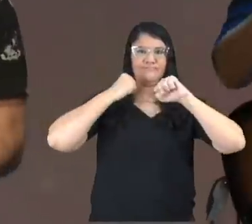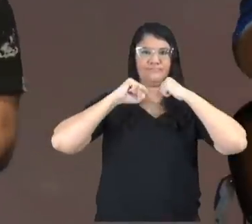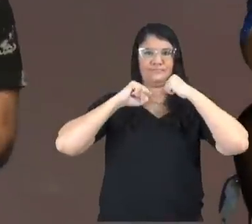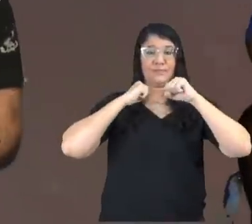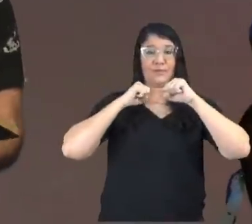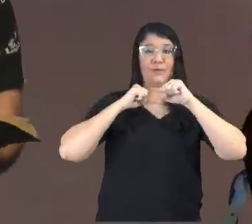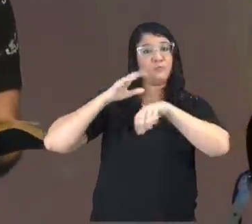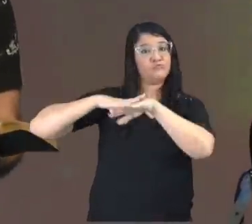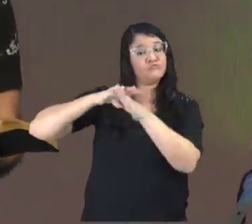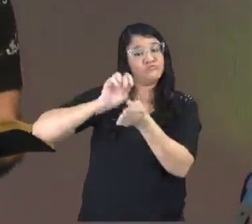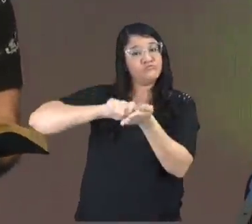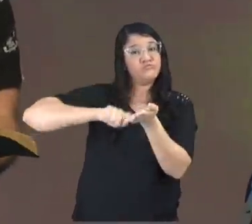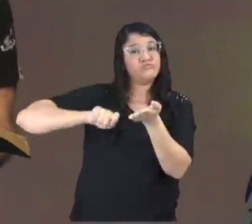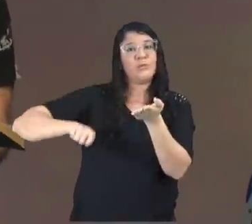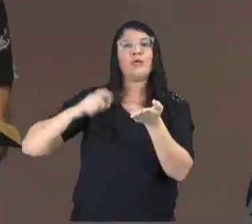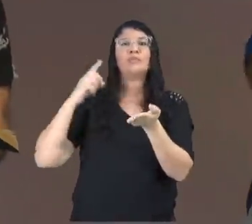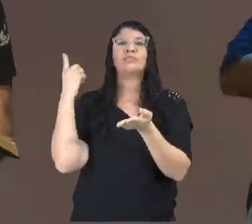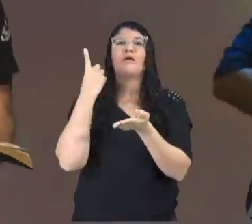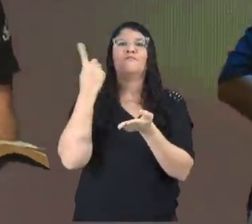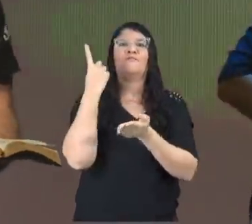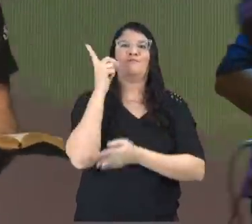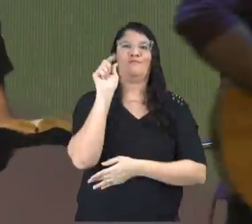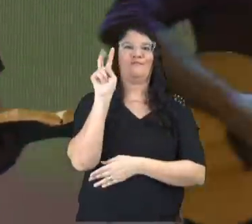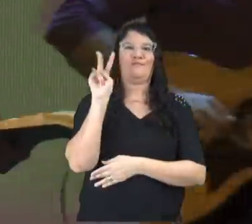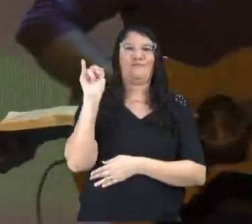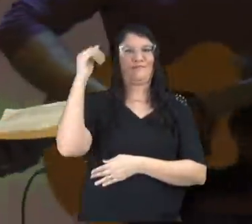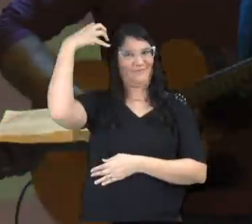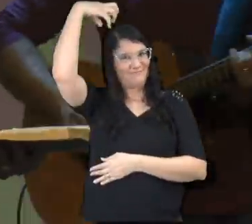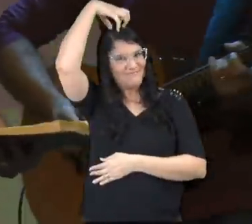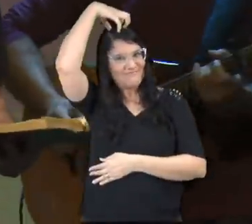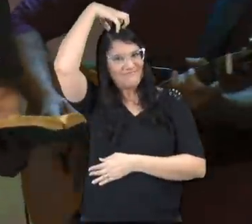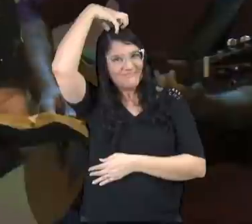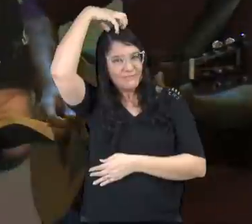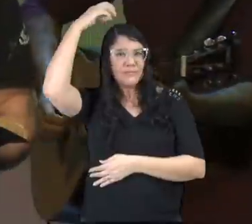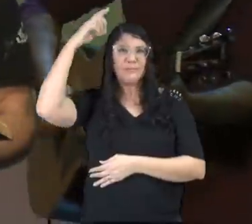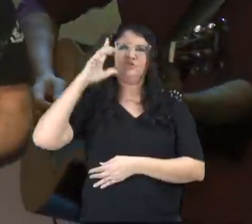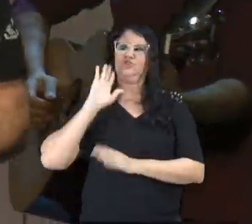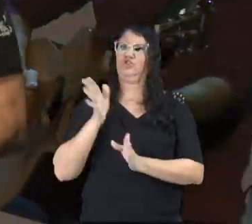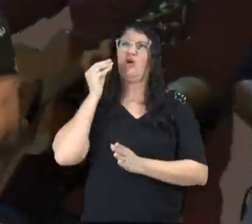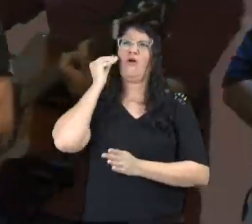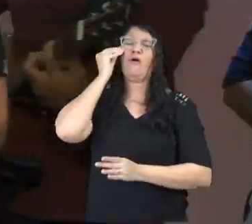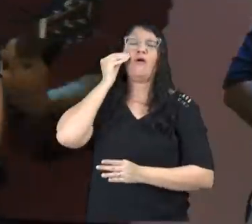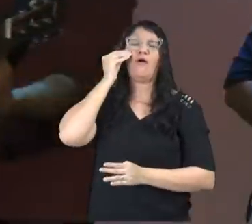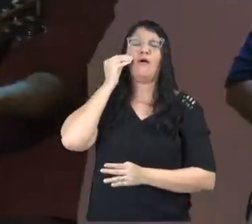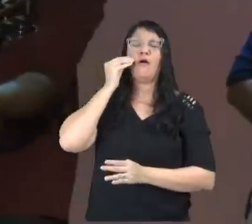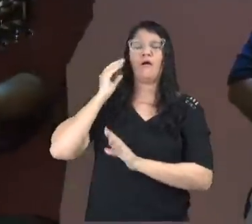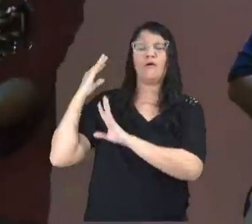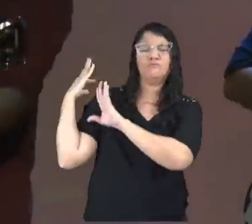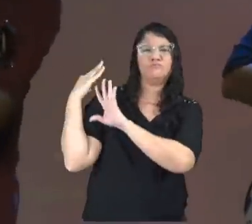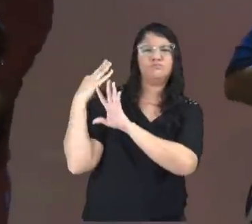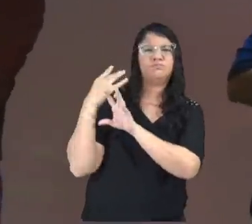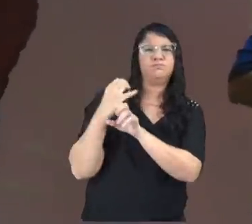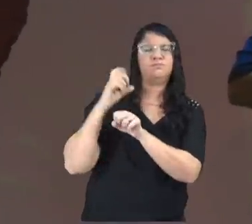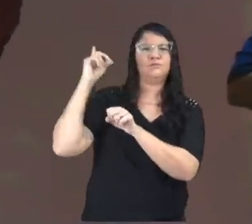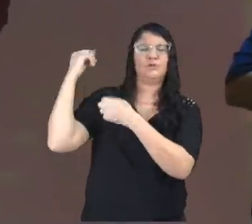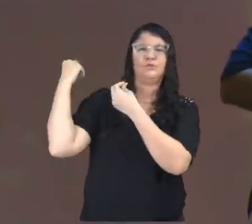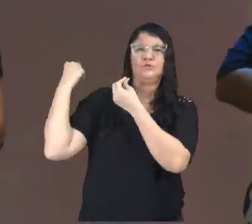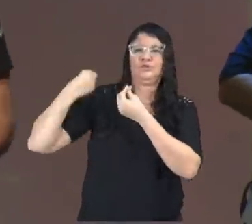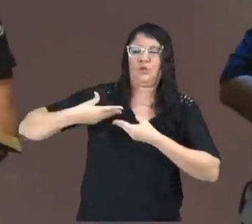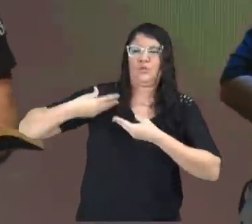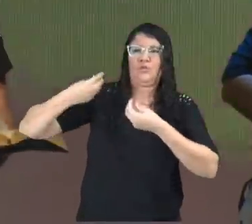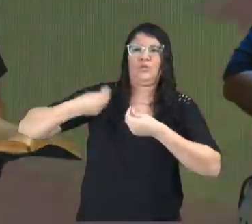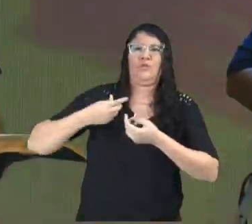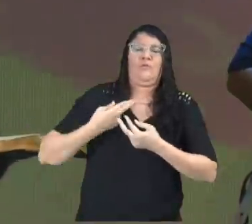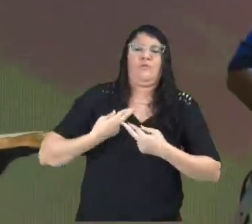Davi, um homem que experimentou muitas graças do Senhor na sua vida. Muito perdão de Deus, muita restauração de